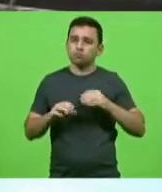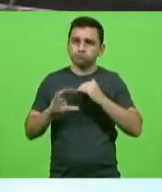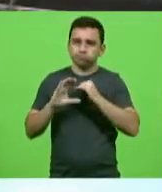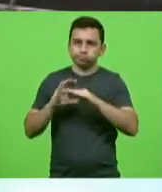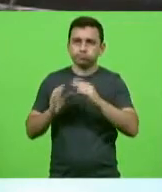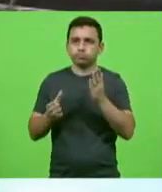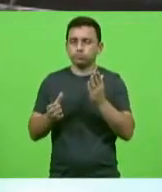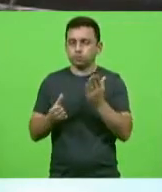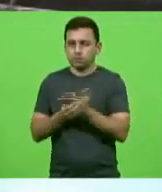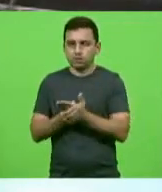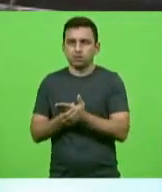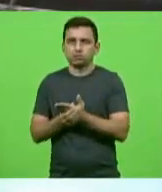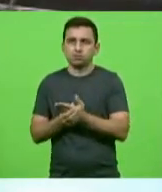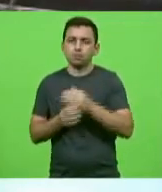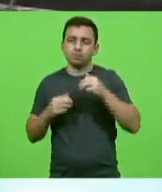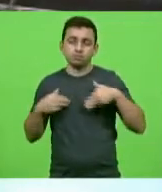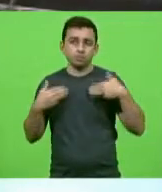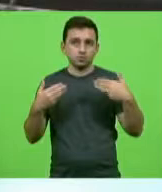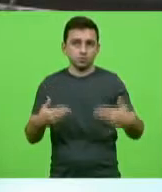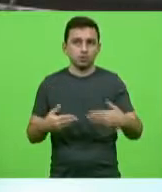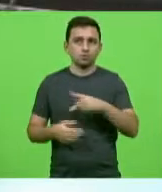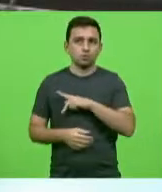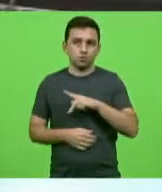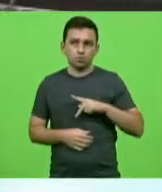Público de Contas por meio do parecer